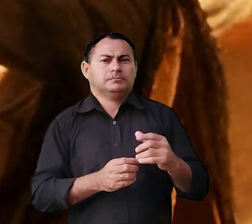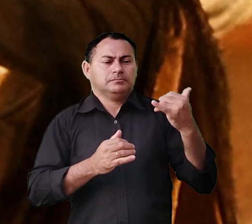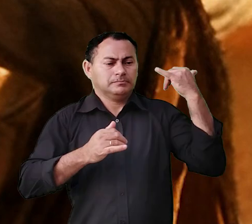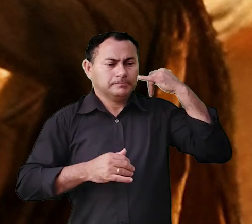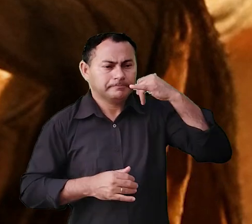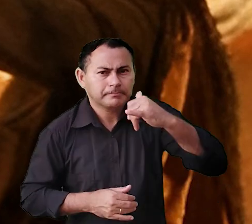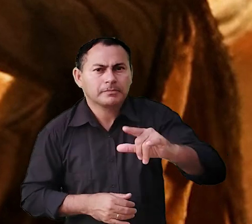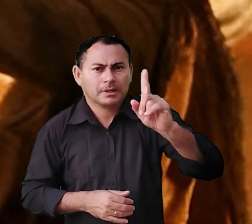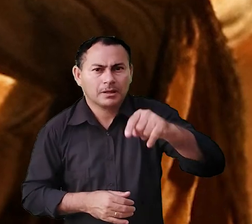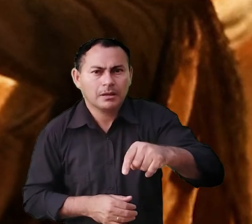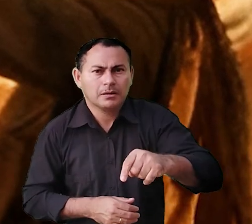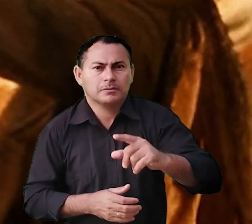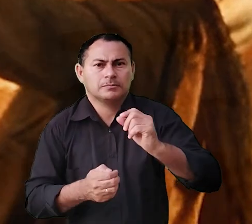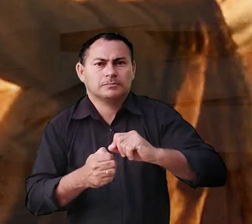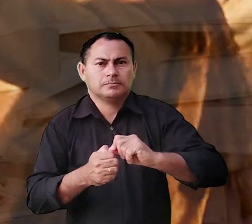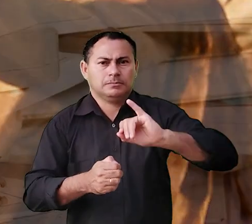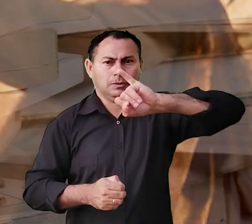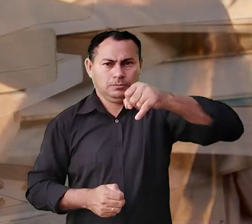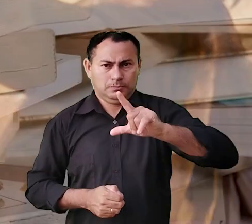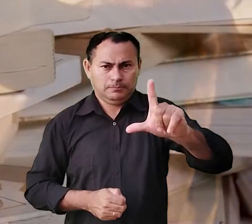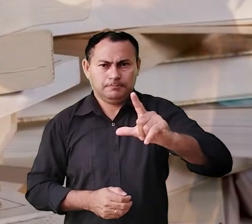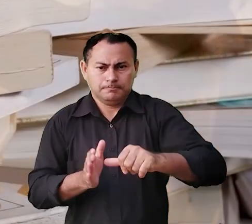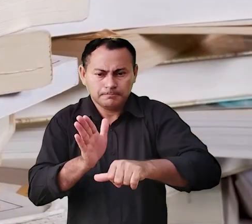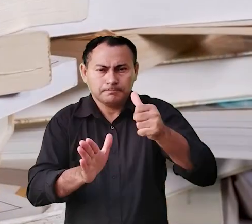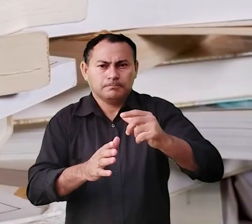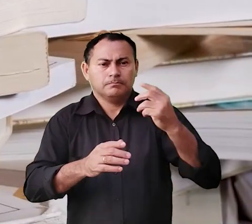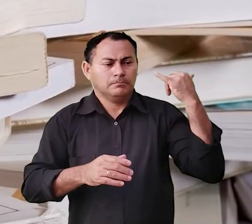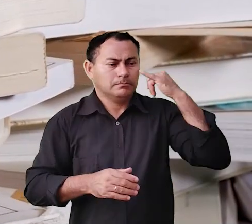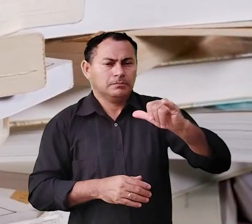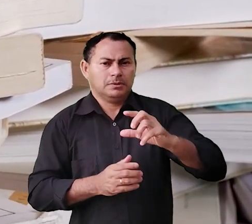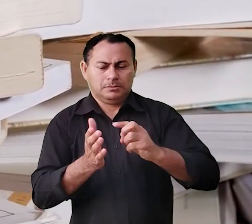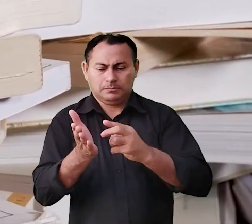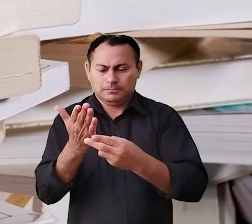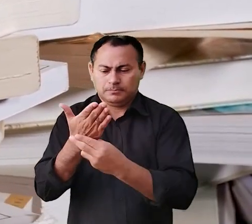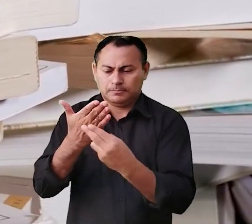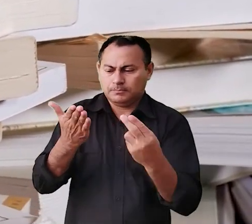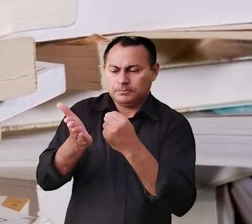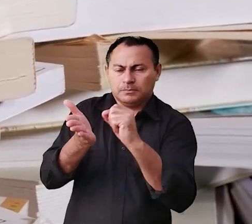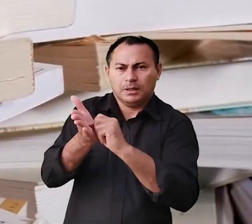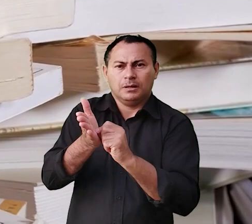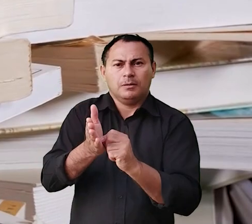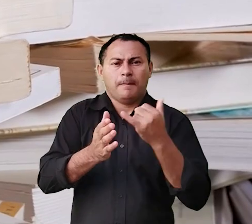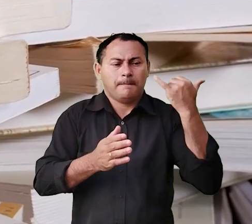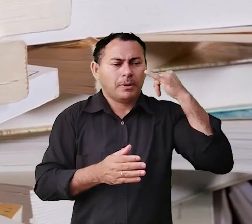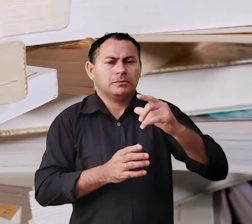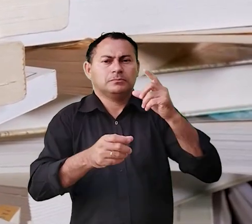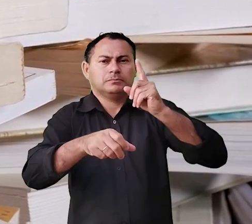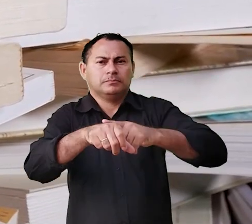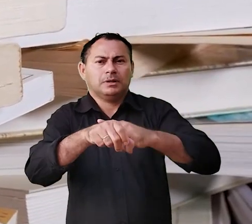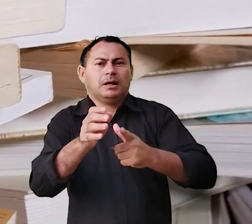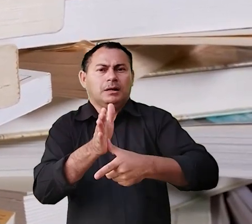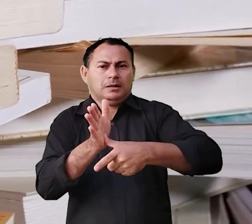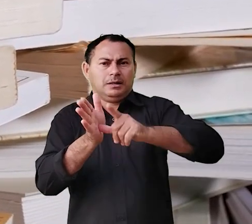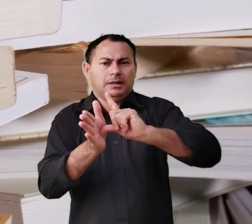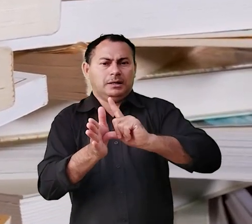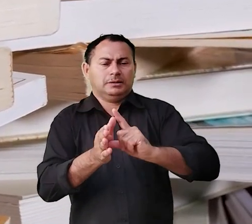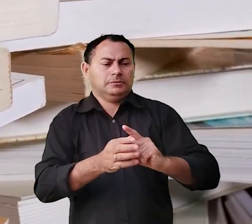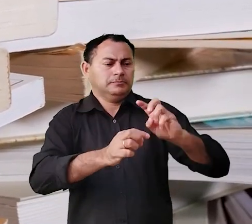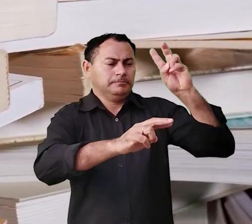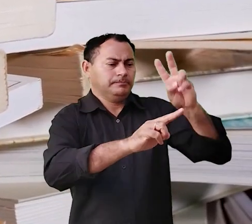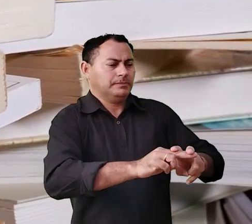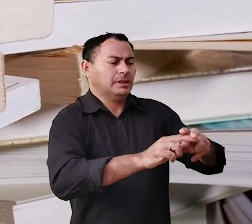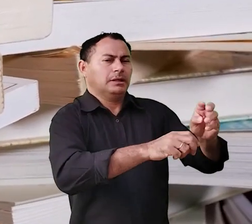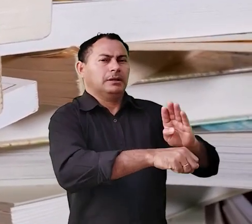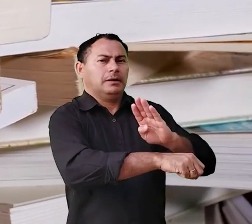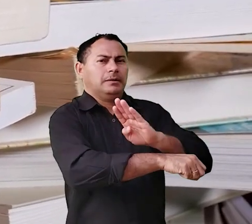sobrenaturais suas profecias são. Isso faz de Joel um dos primeiros profetas autores de livros proféticos e o localiza no período anterior